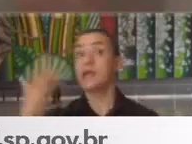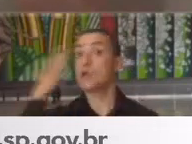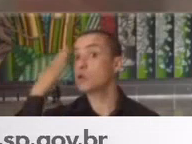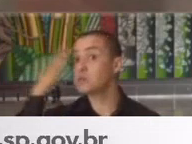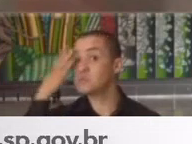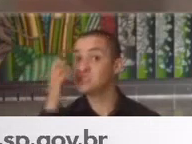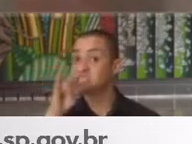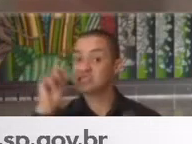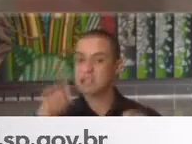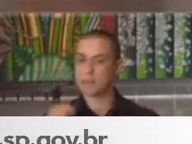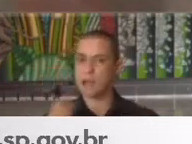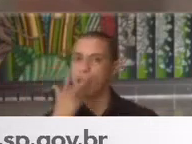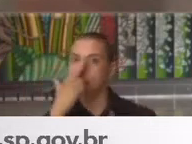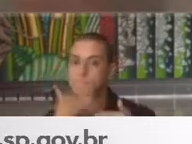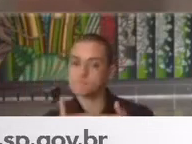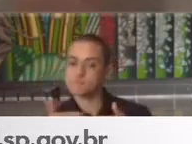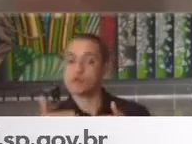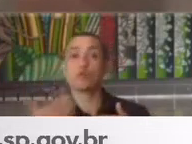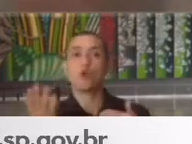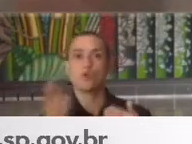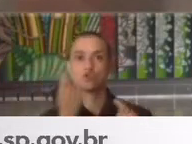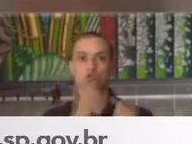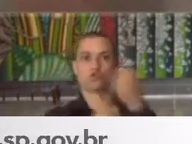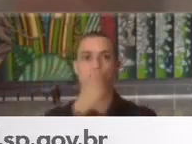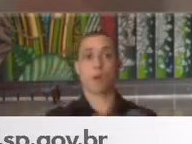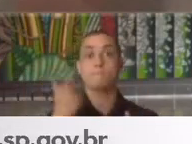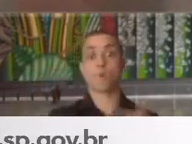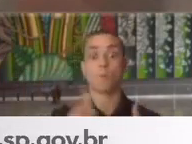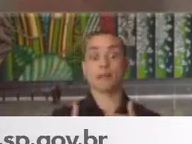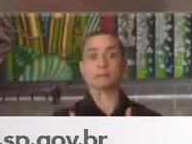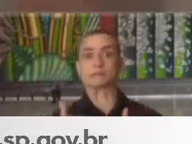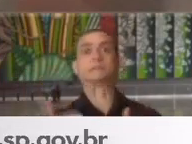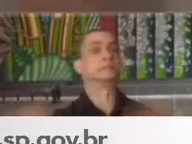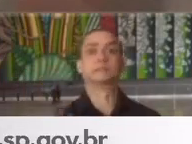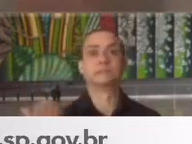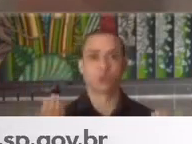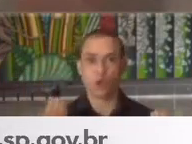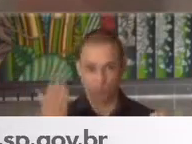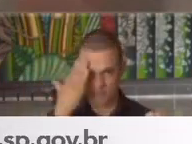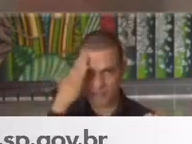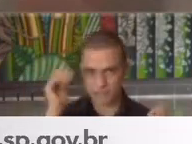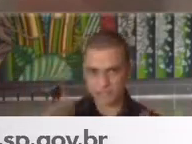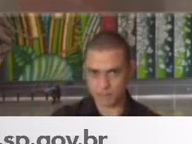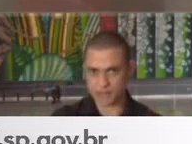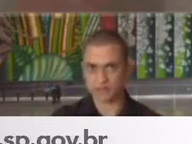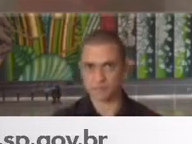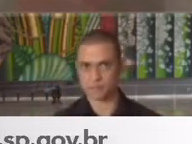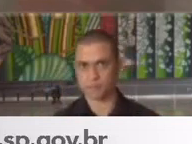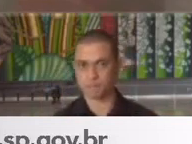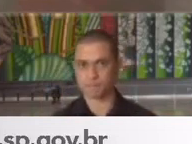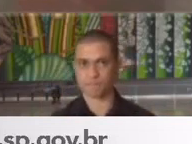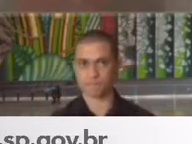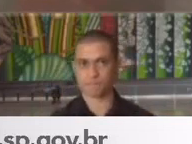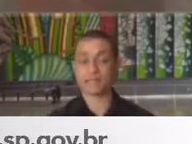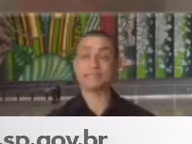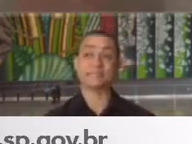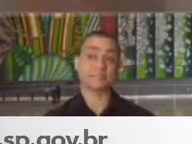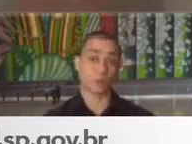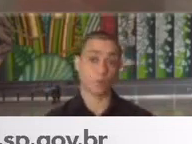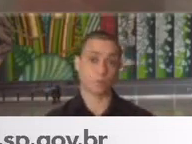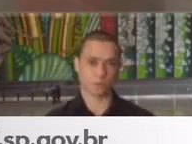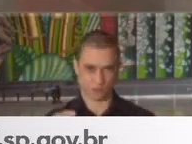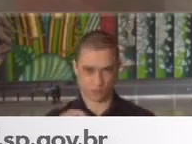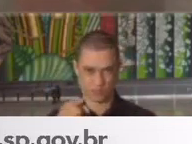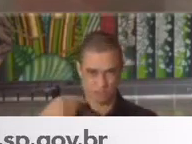para fazer alguma previsão sobre o impacto econômico desses 15 dias de quarentena que começam amanhã. Vanessa, vou passar a